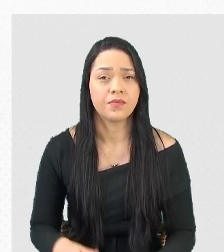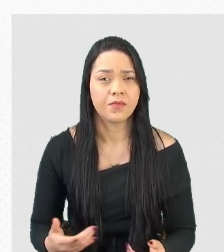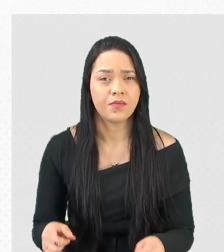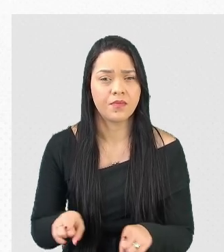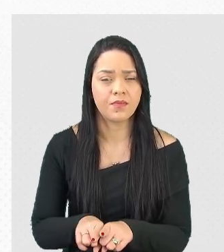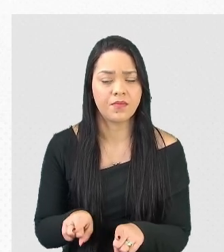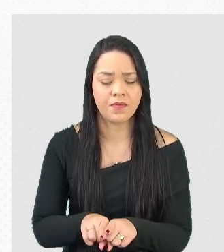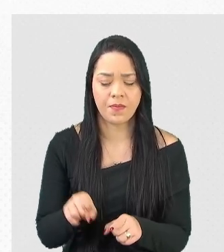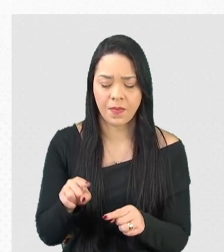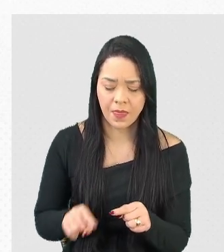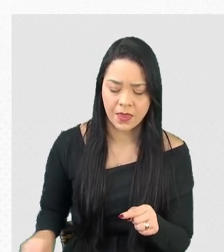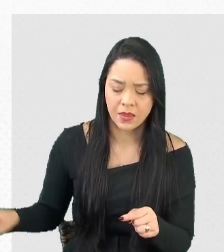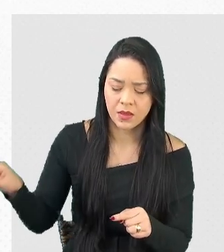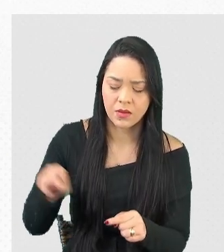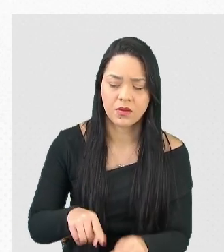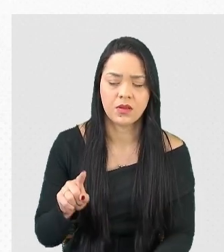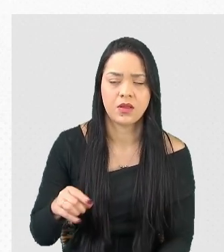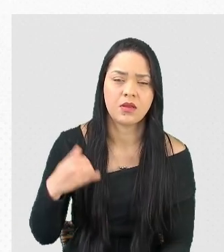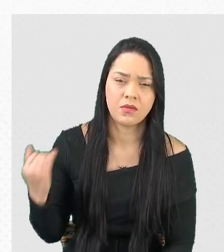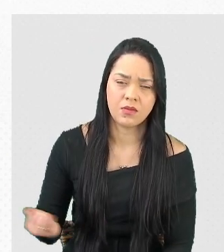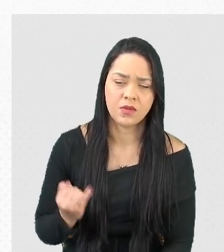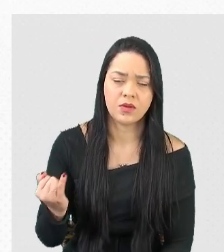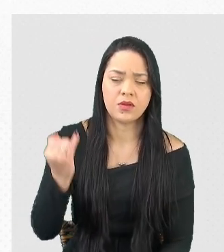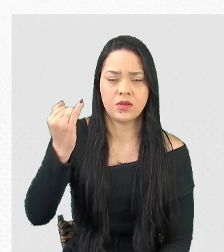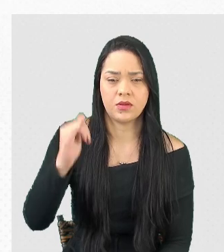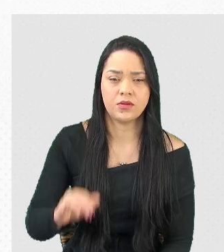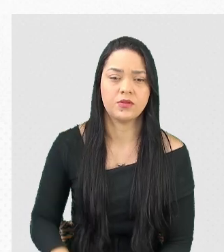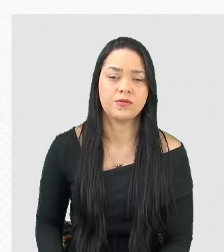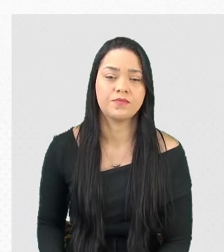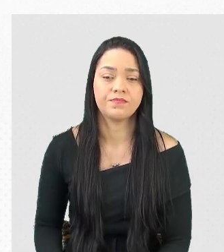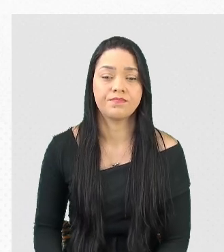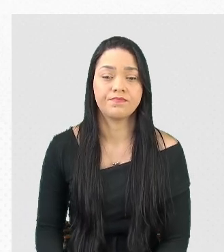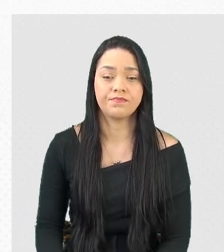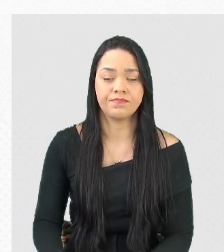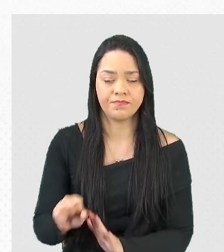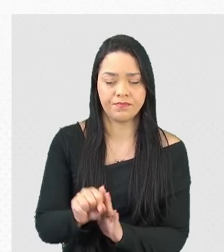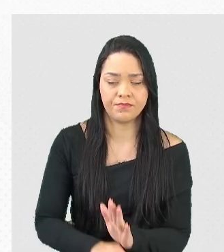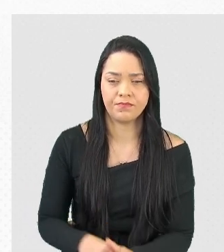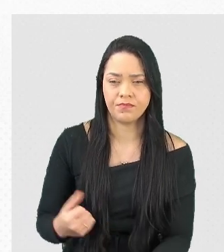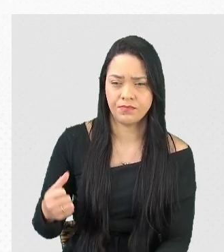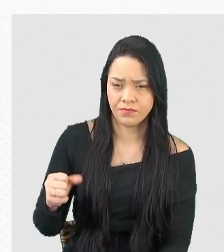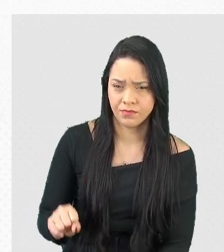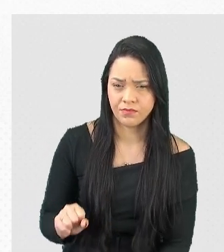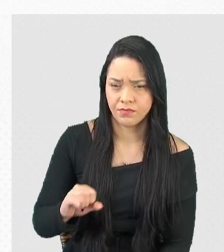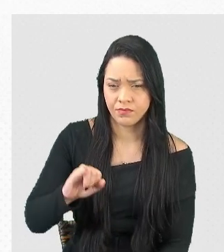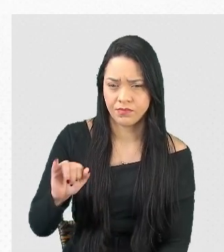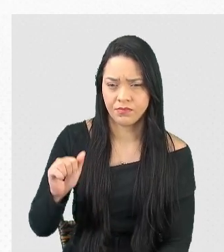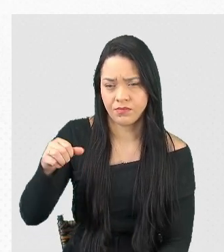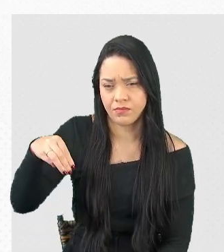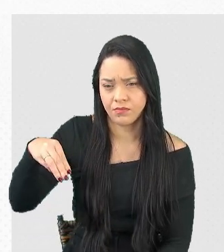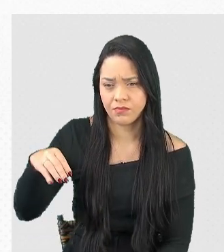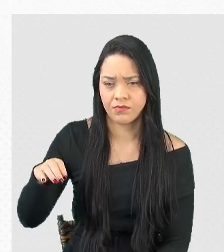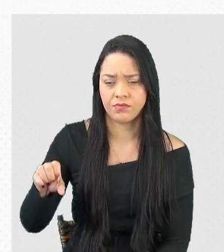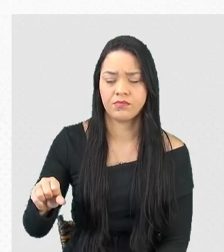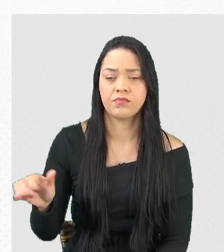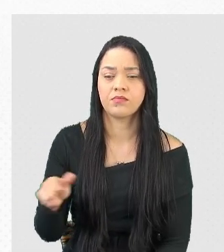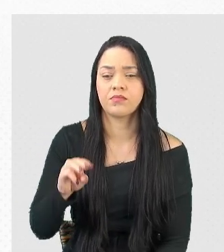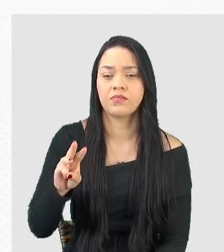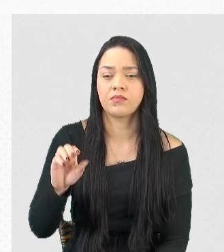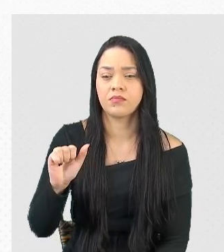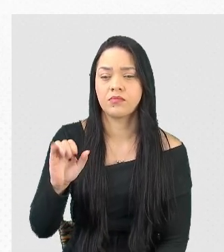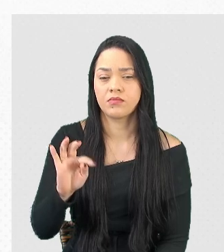século XVIII, James Watt patenteou, lá na Inglaterra, seu invento, sobre o qual escreveu a seu